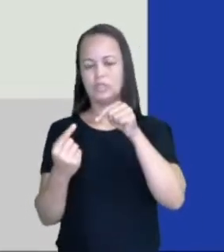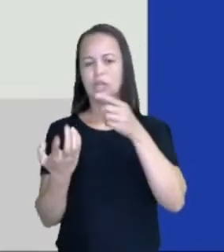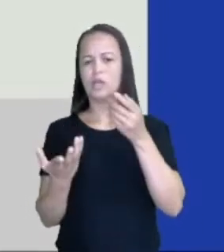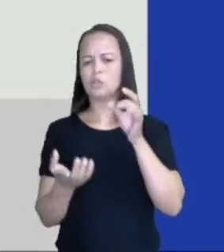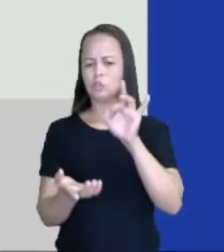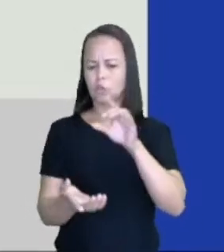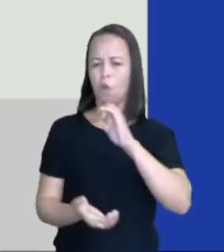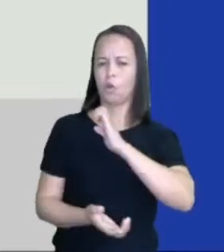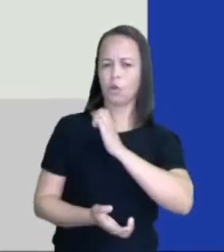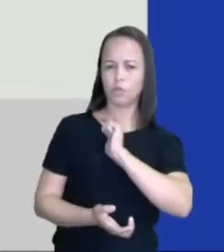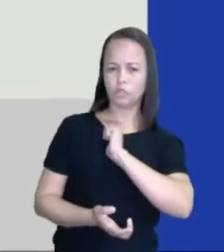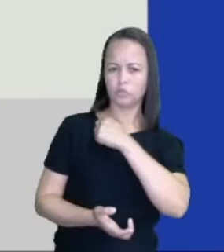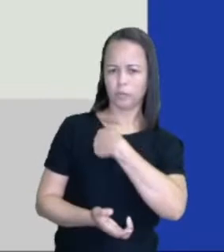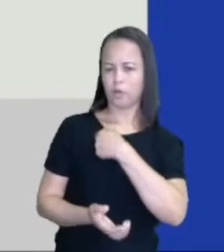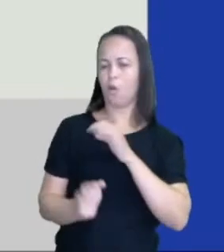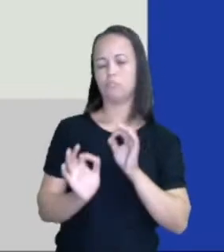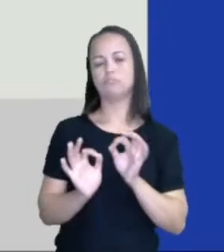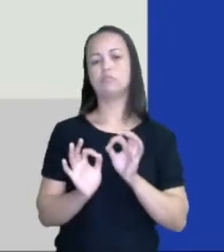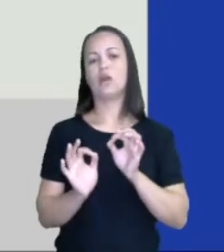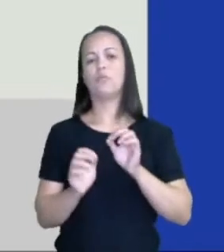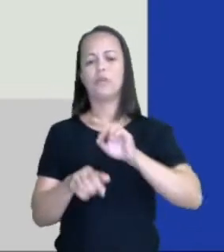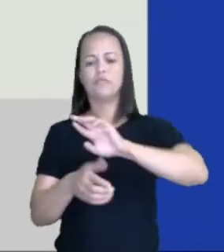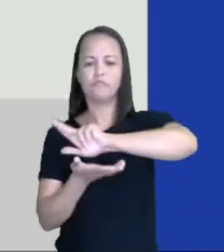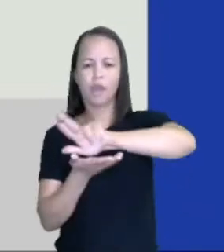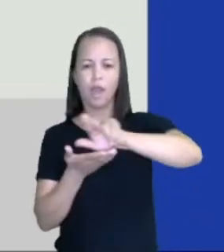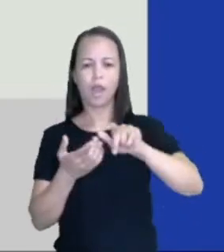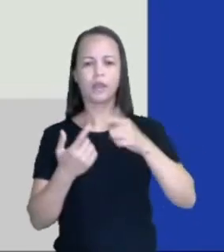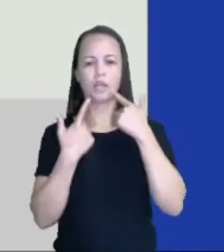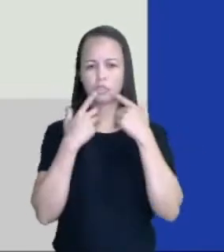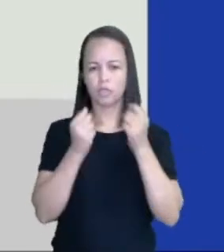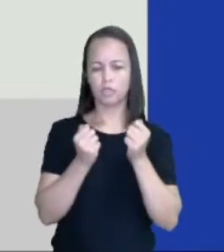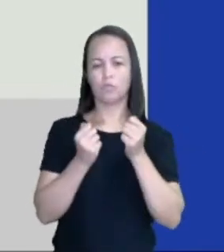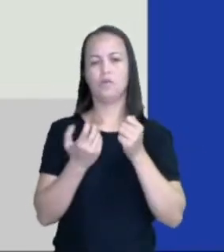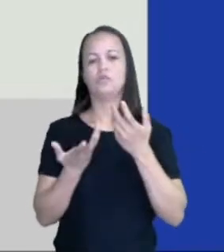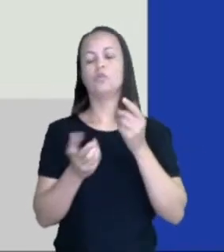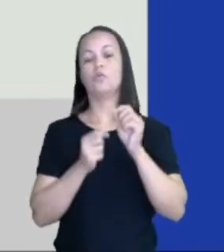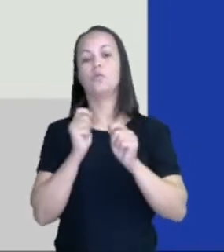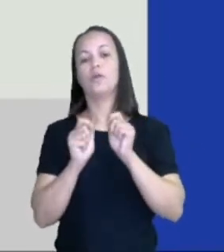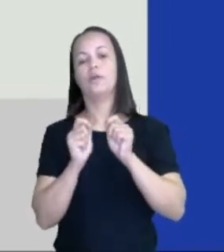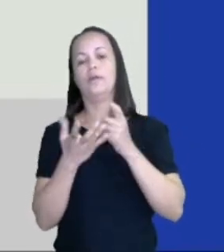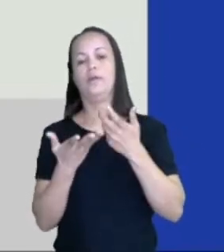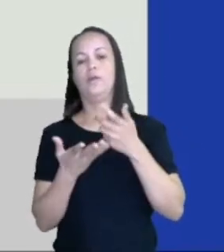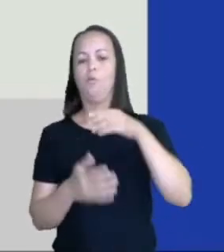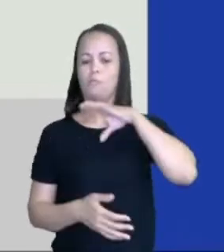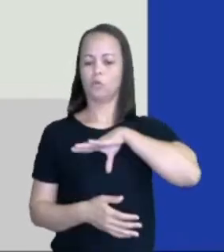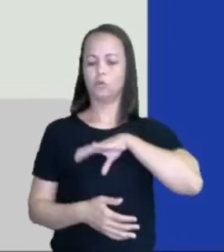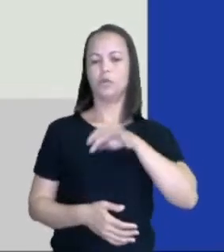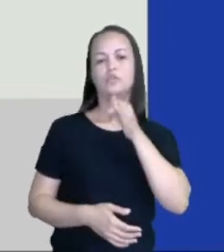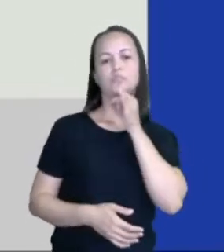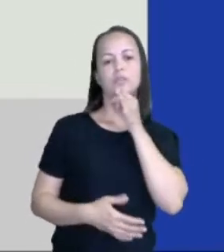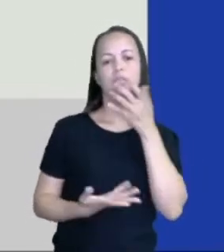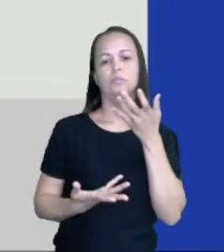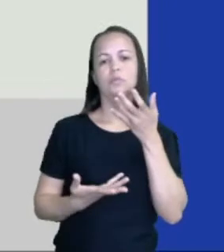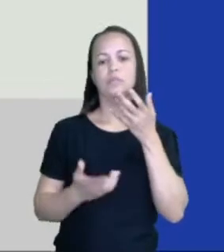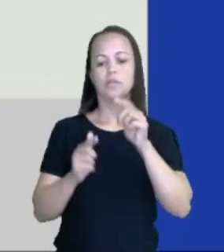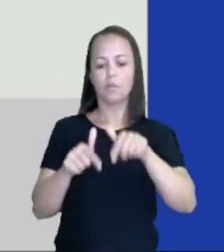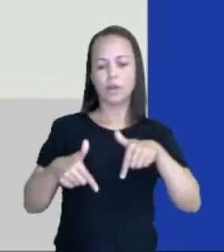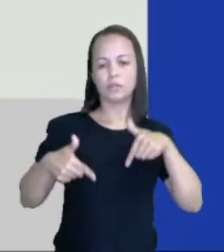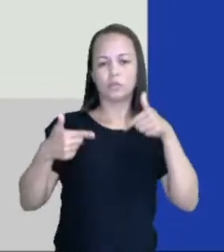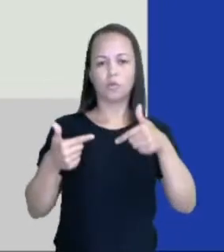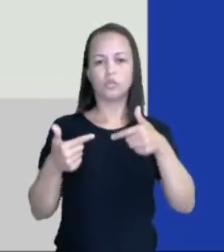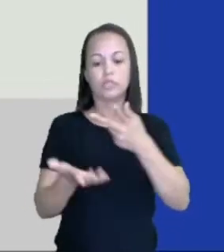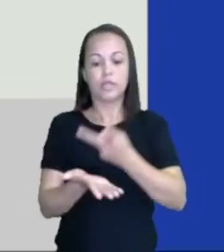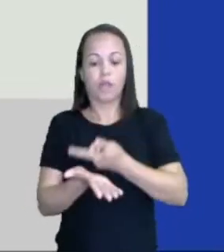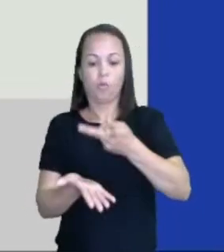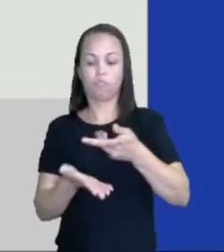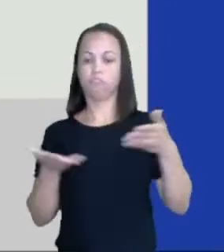em língua portuguesa, por exemplo, o modo indicativo é o modo verbal que a gente mais usa, que são ações que estão